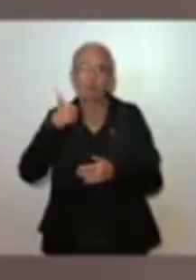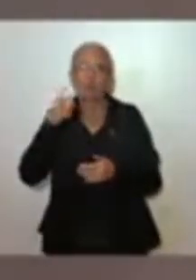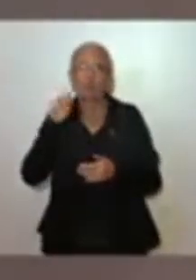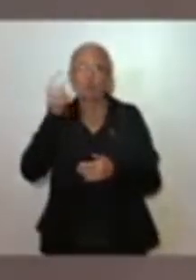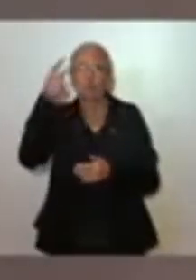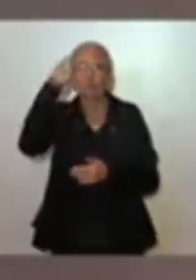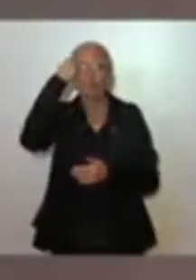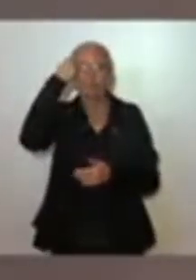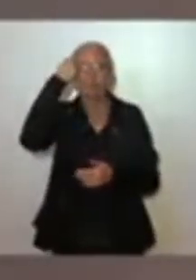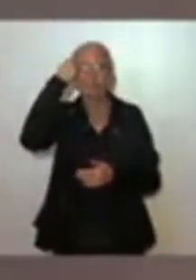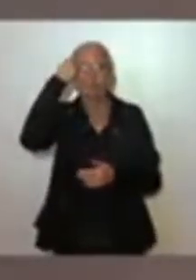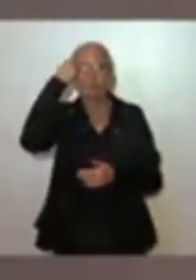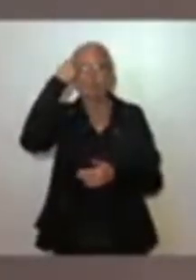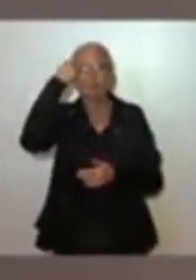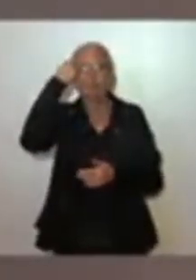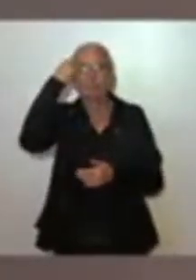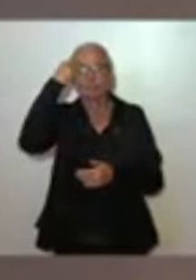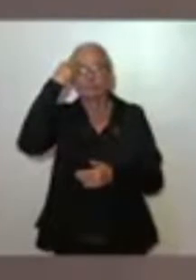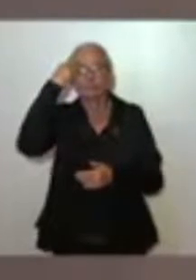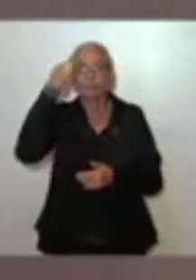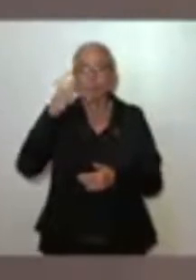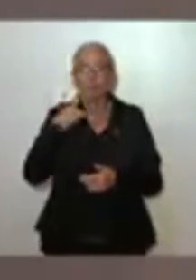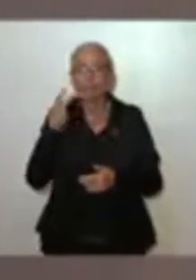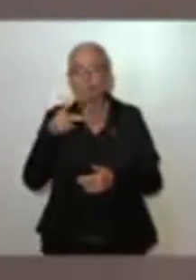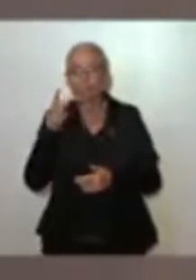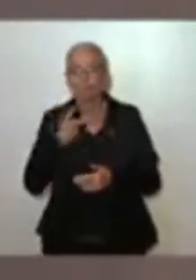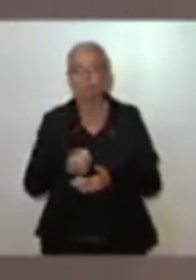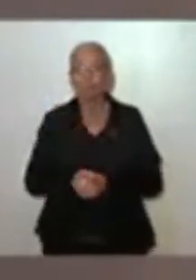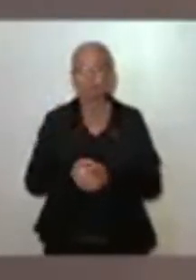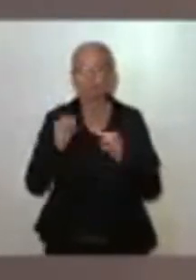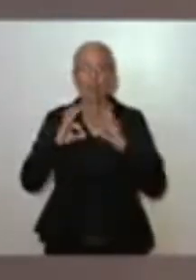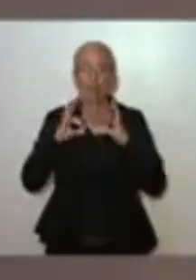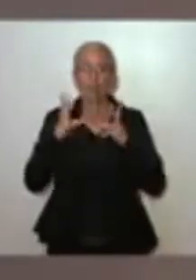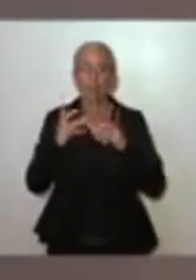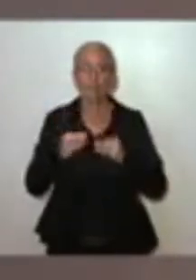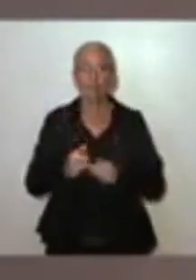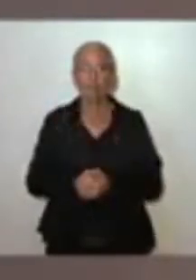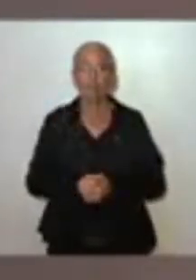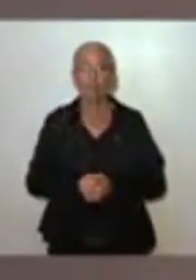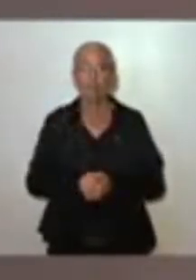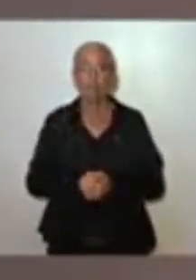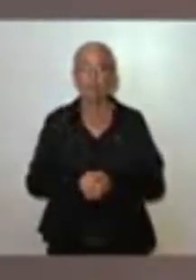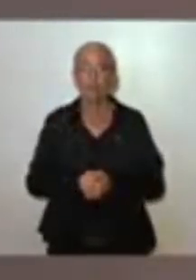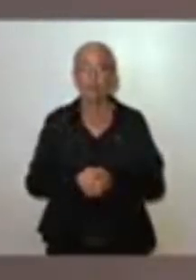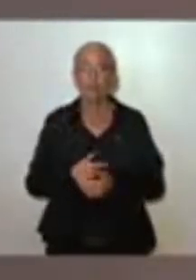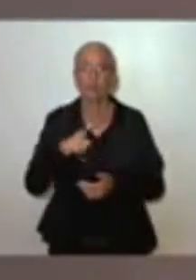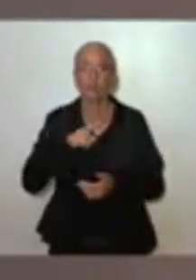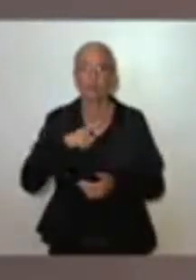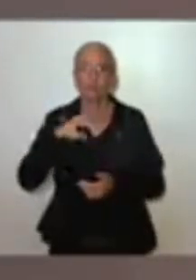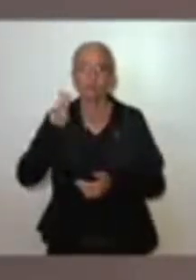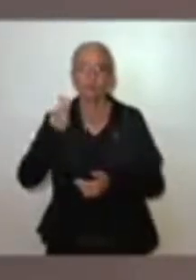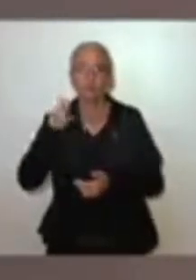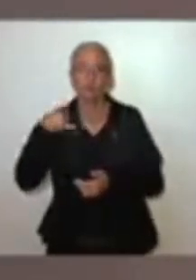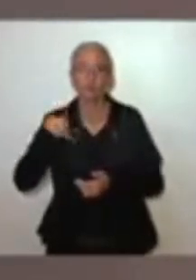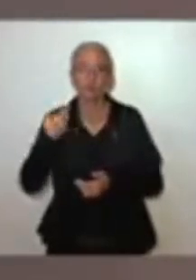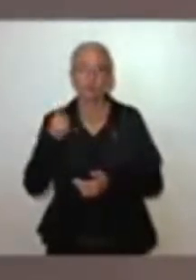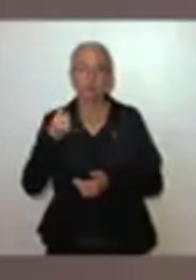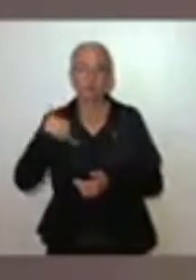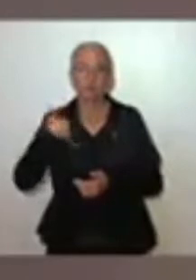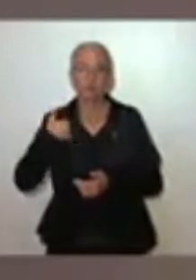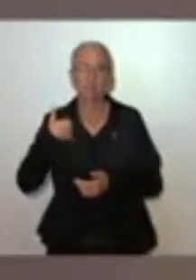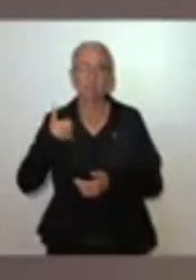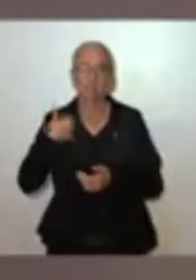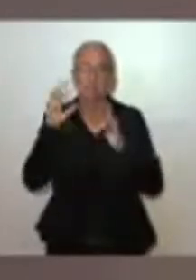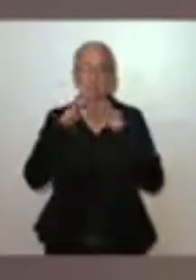que eu gostaria de dizer a todos vocês quando eu tinha aí 56 anos a minha